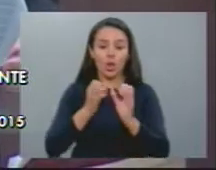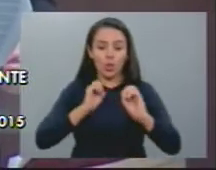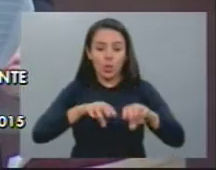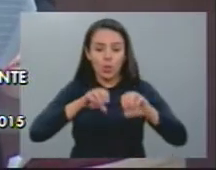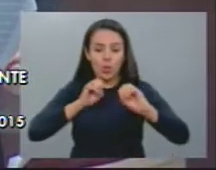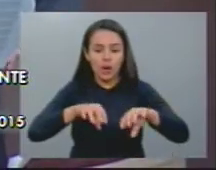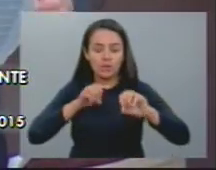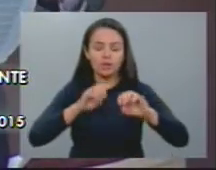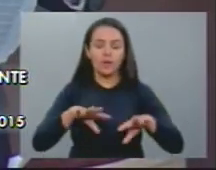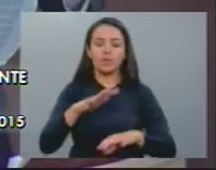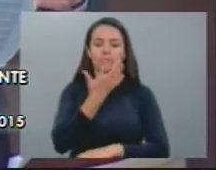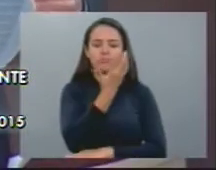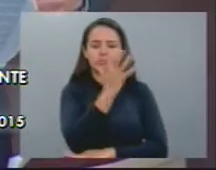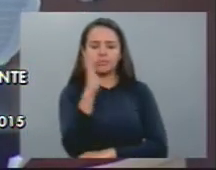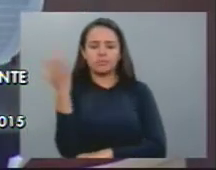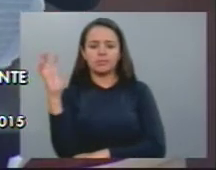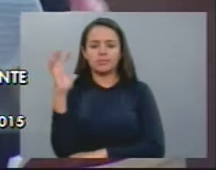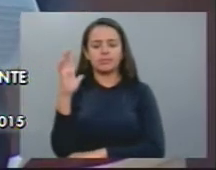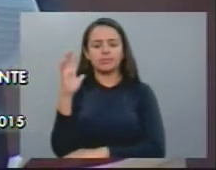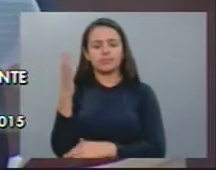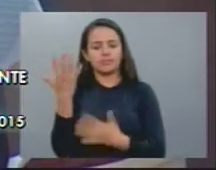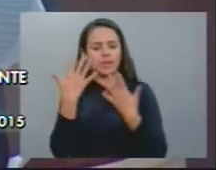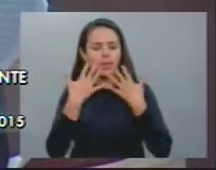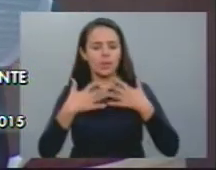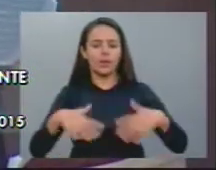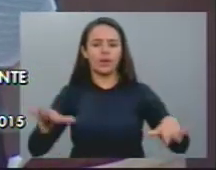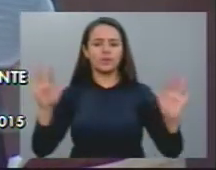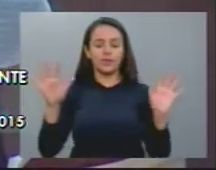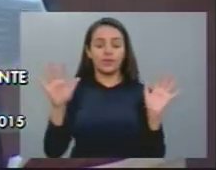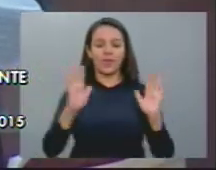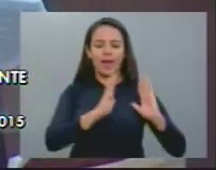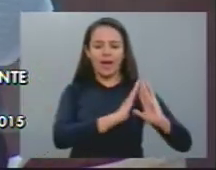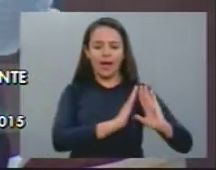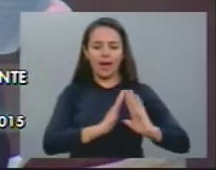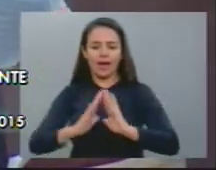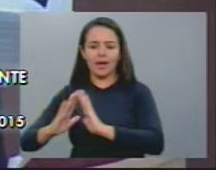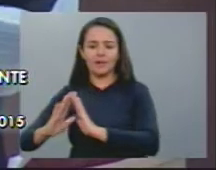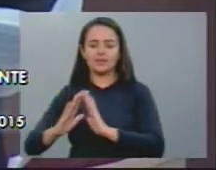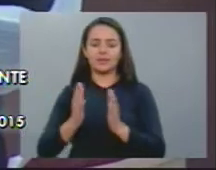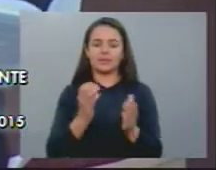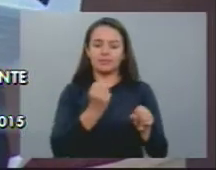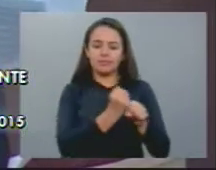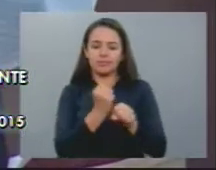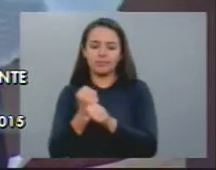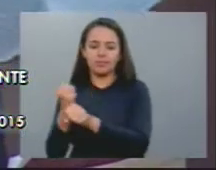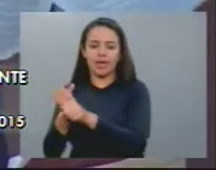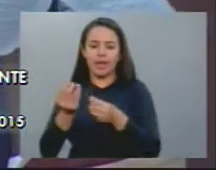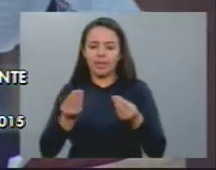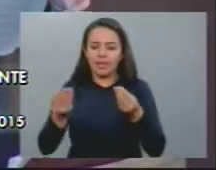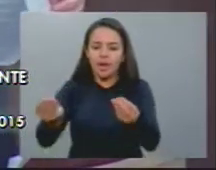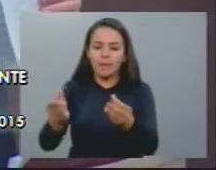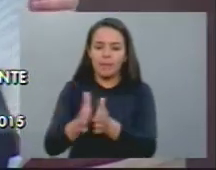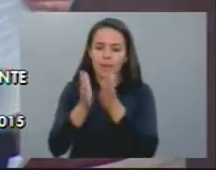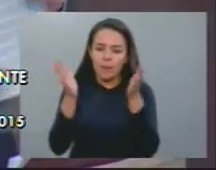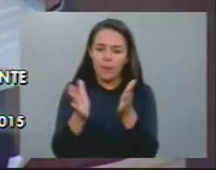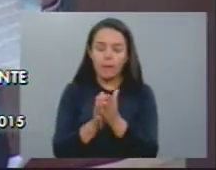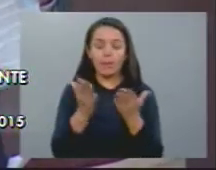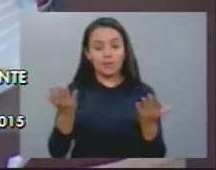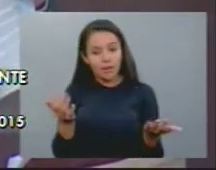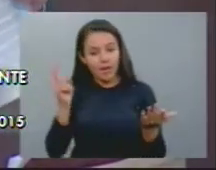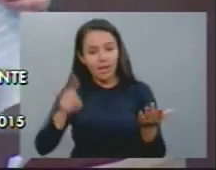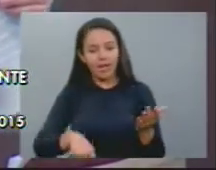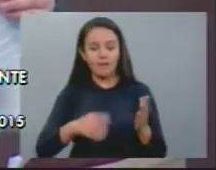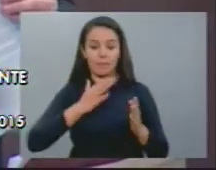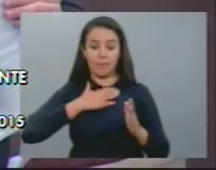meio ambiente, portanto, habitação. São várias as emendas que, obviamente, construídas